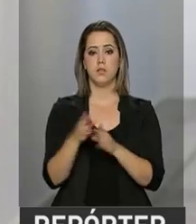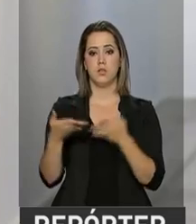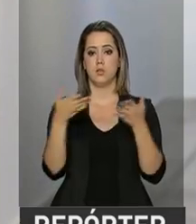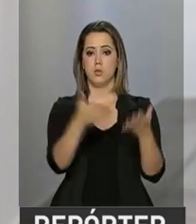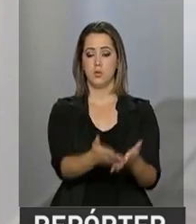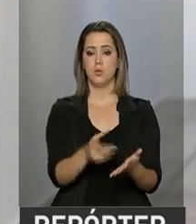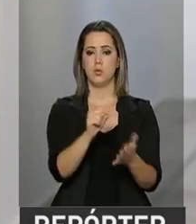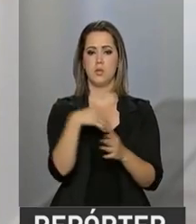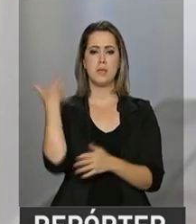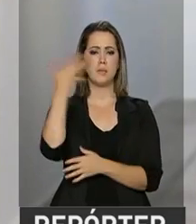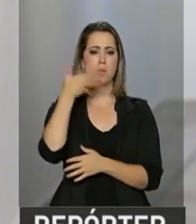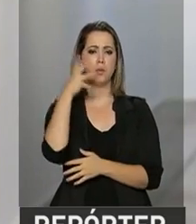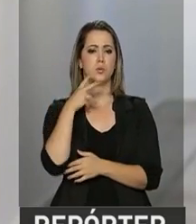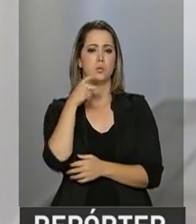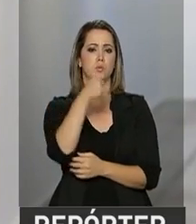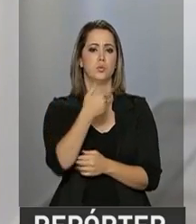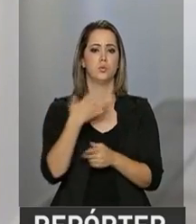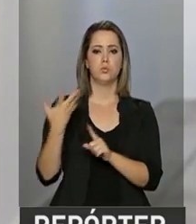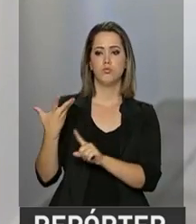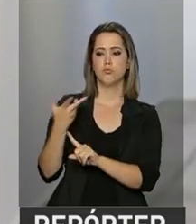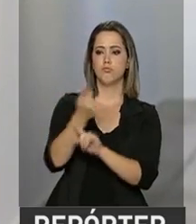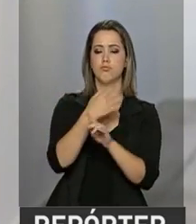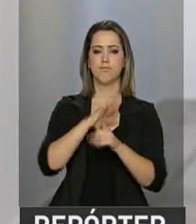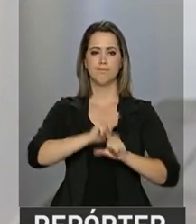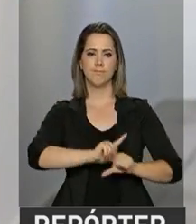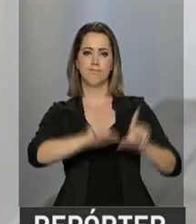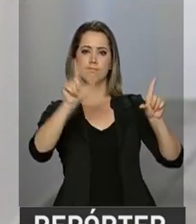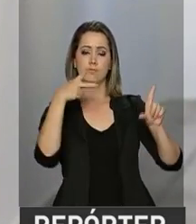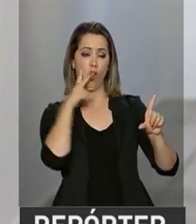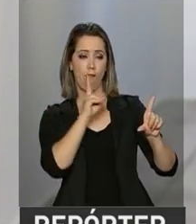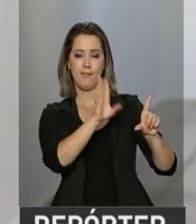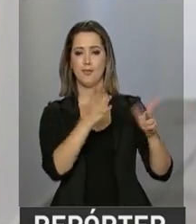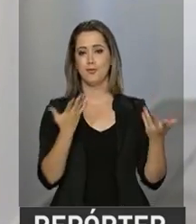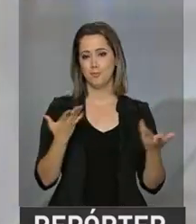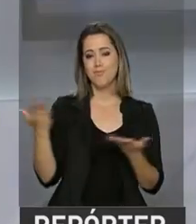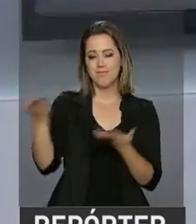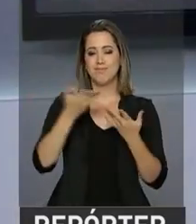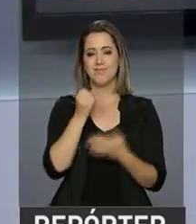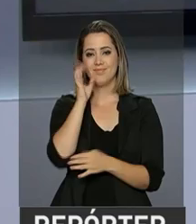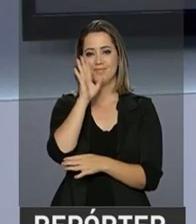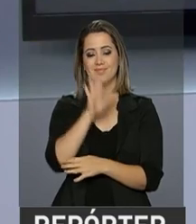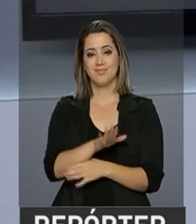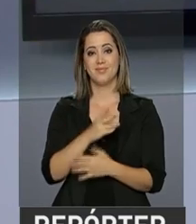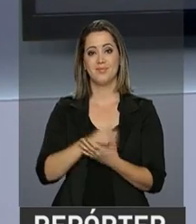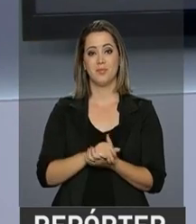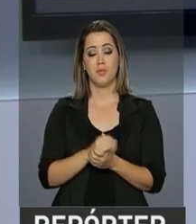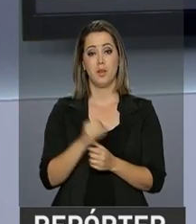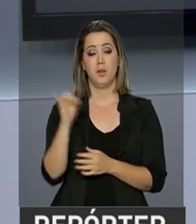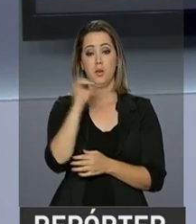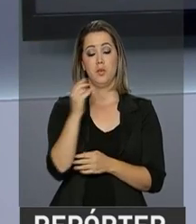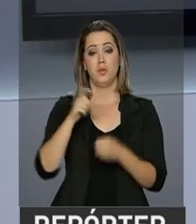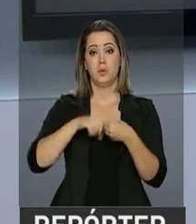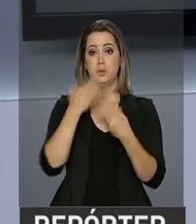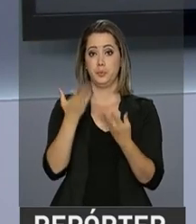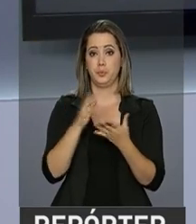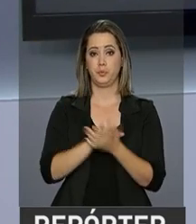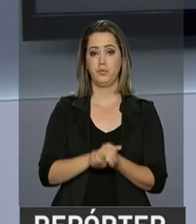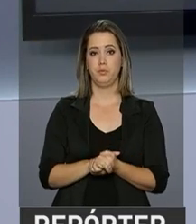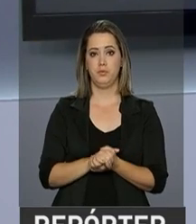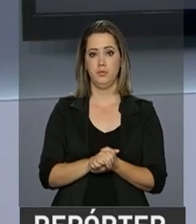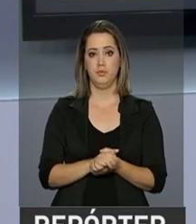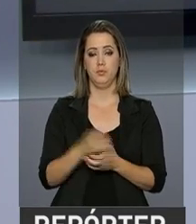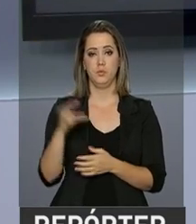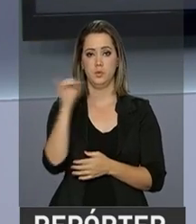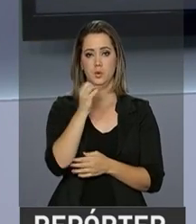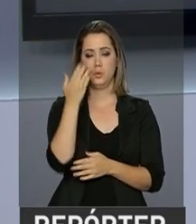Cleide Paulo explicando aqui falando um pouco das obras para quem vier acompanhar Voltamos ao Estúdio Com Você Roberto tá certo Luana obrigado a você e ao